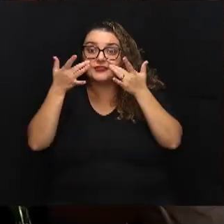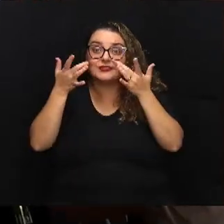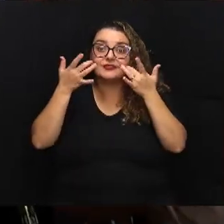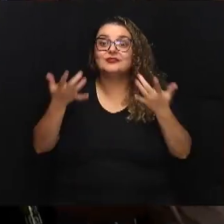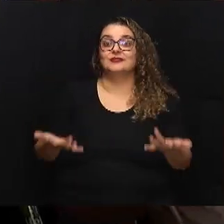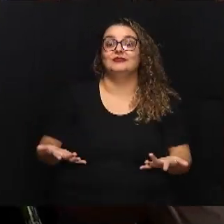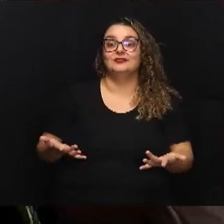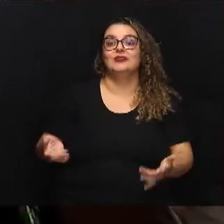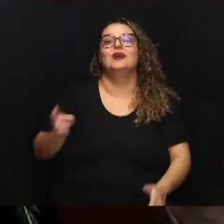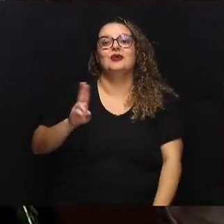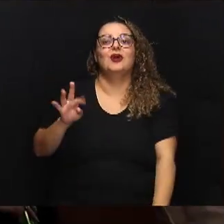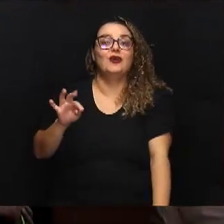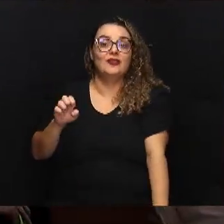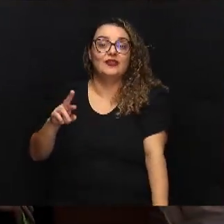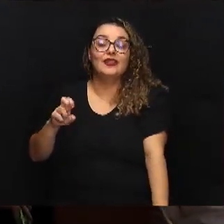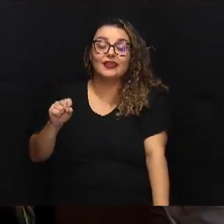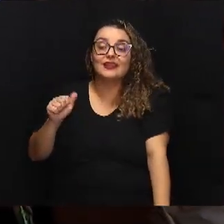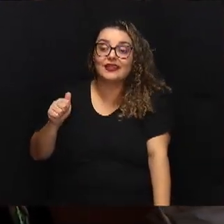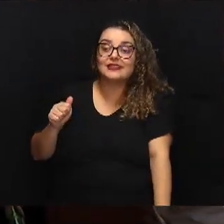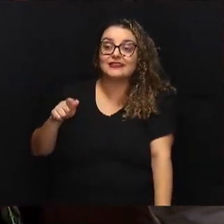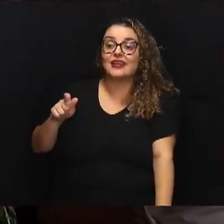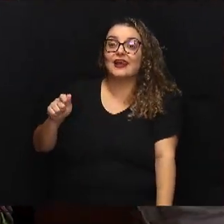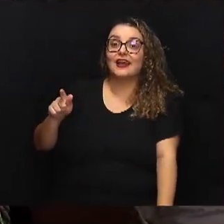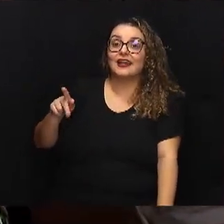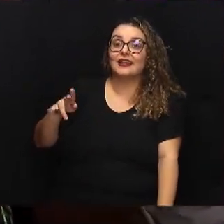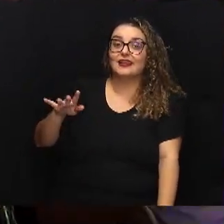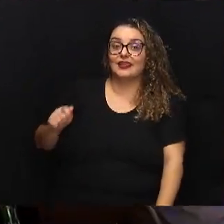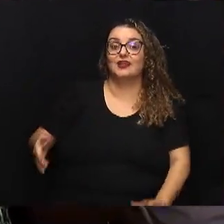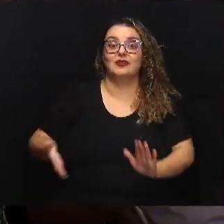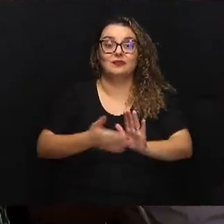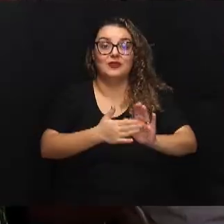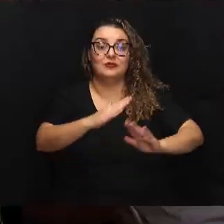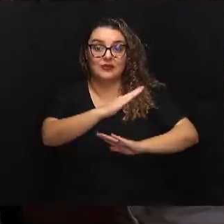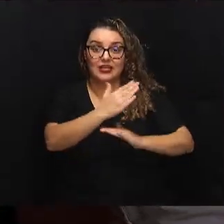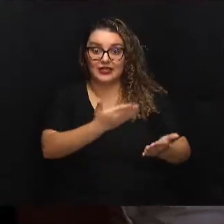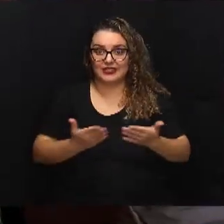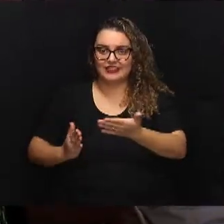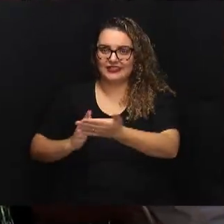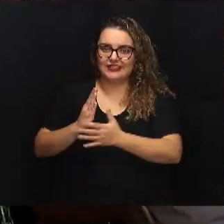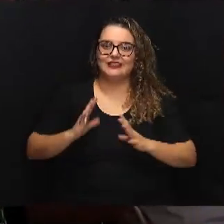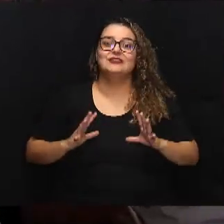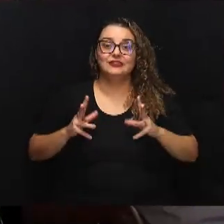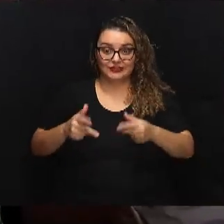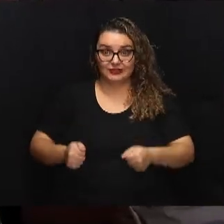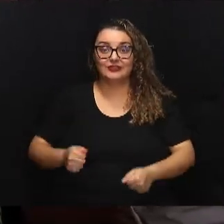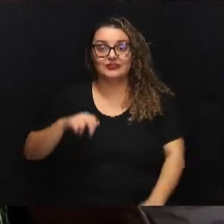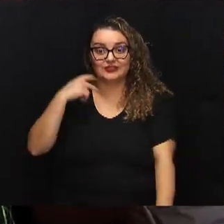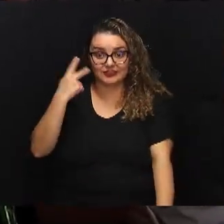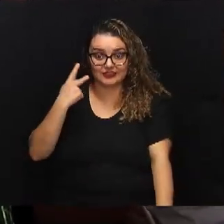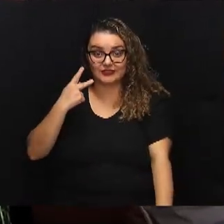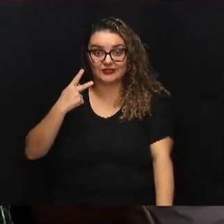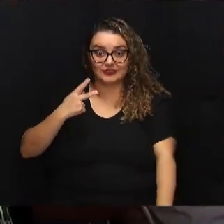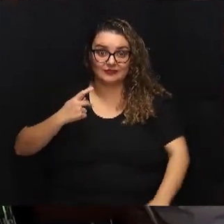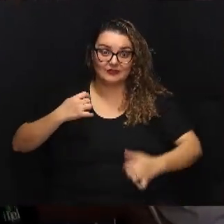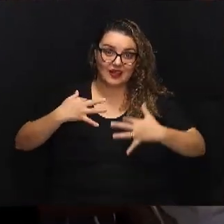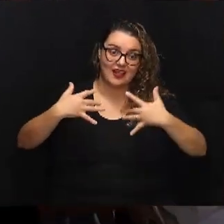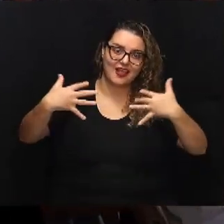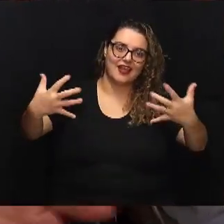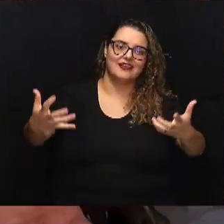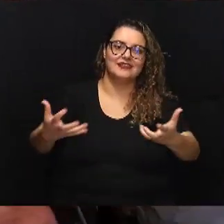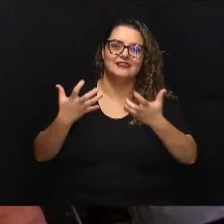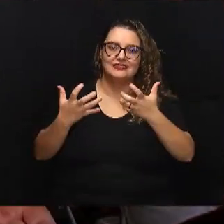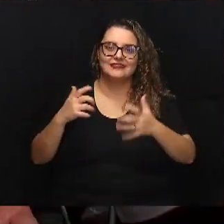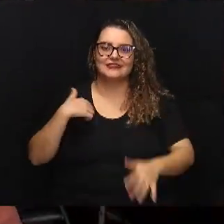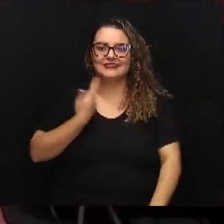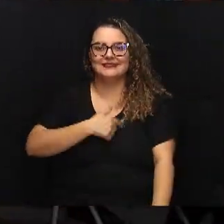com o nome de Teresa Aguiar, que foi uma proposta da Câmara, aprovada por unanimidade, aclamada pelo público, e a gente